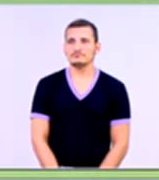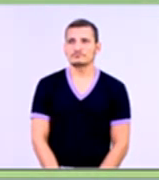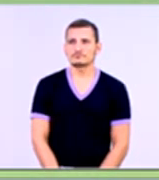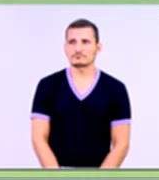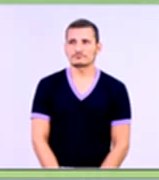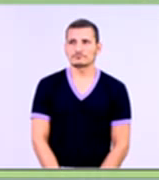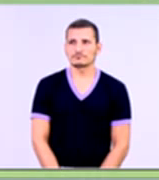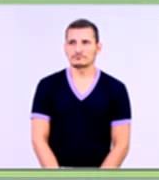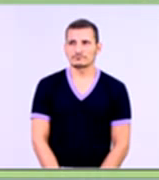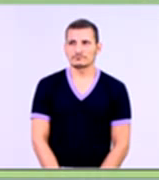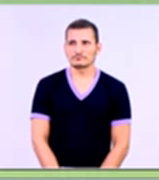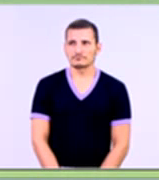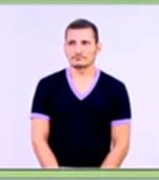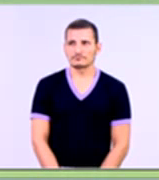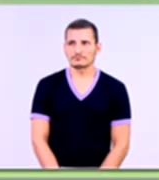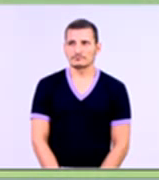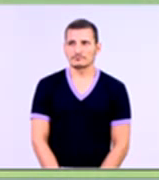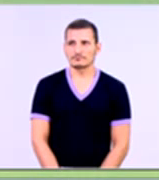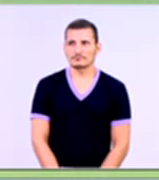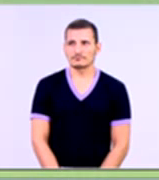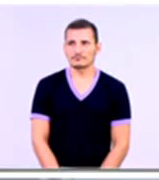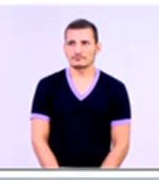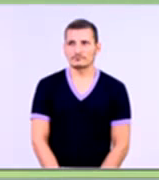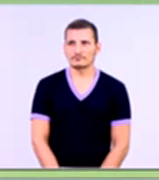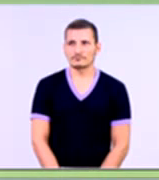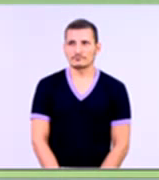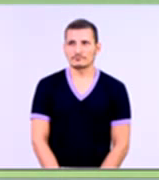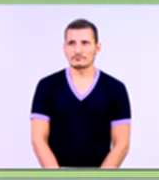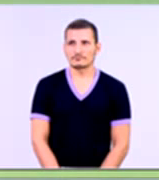você teria com o HTML5 comum.